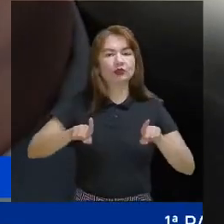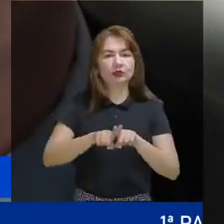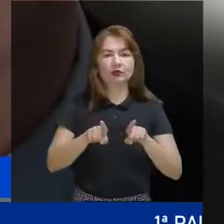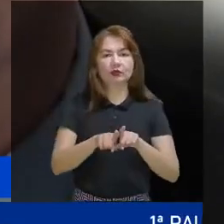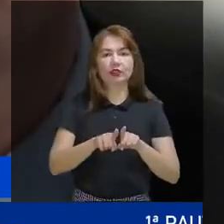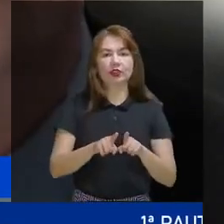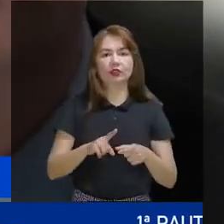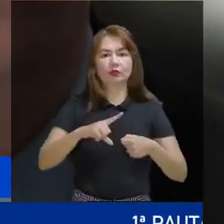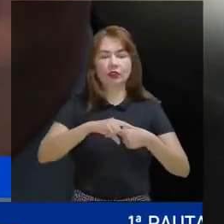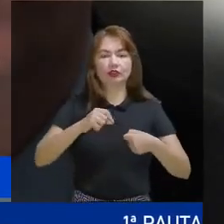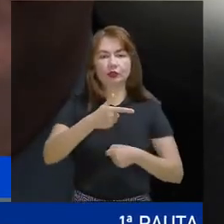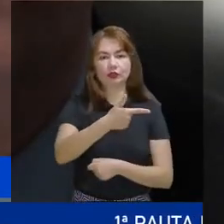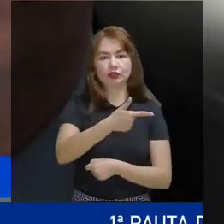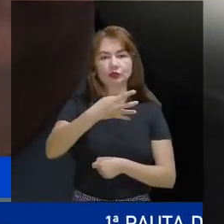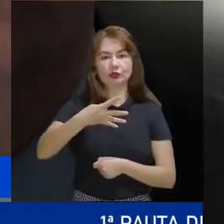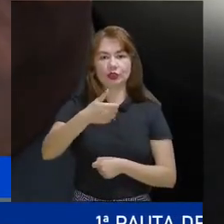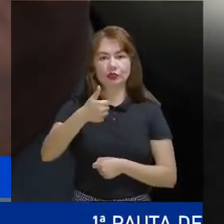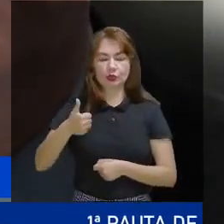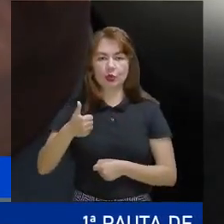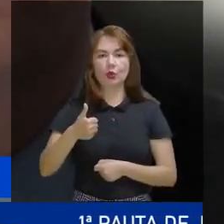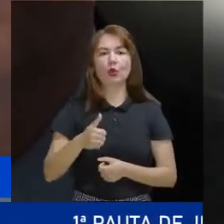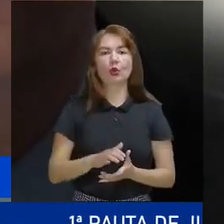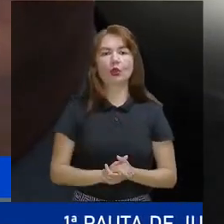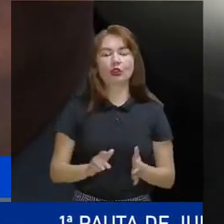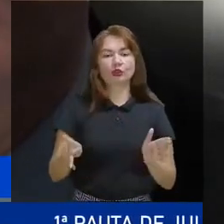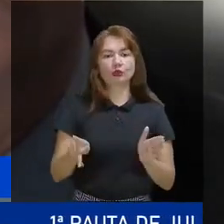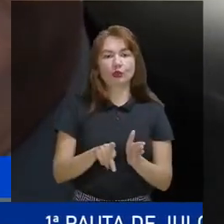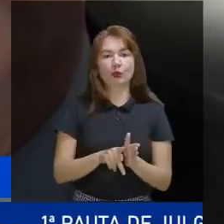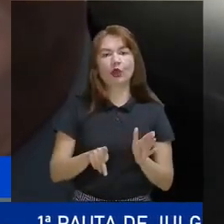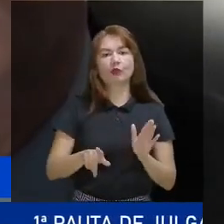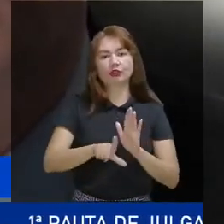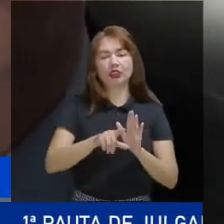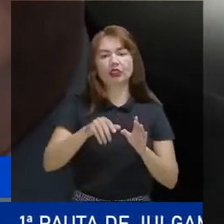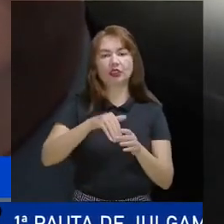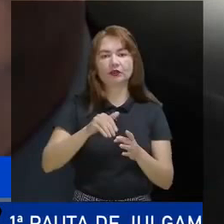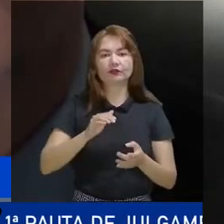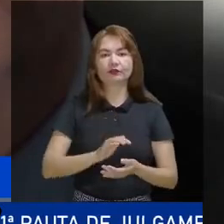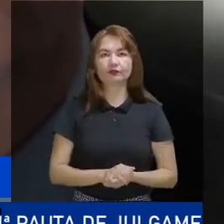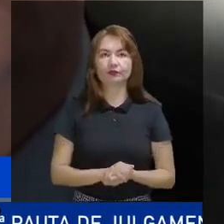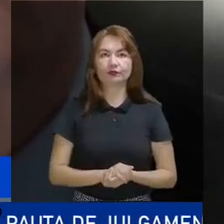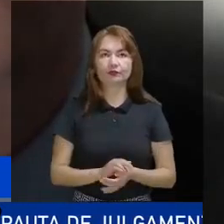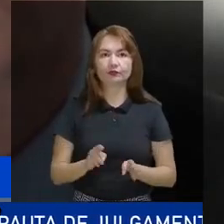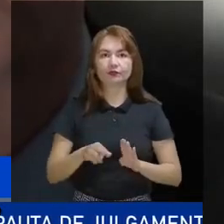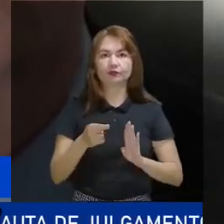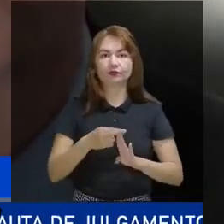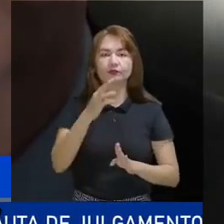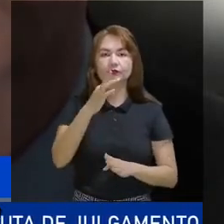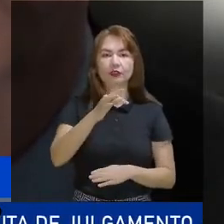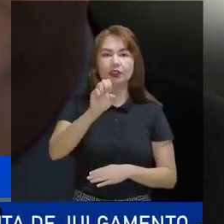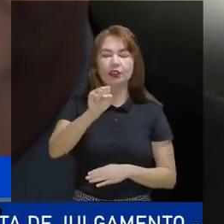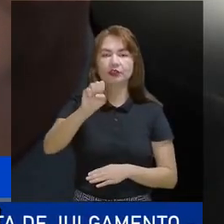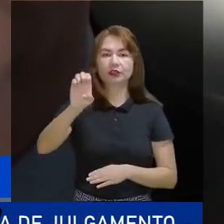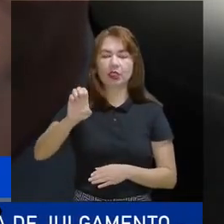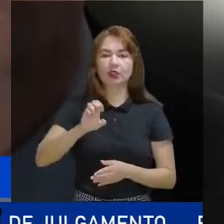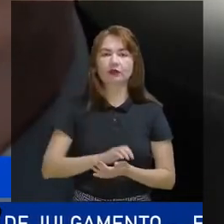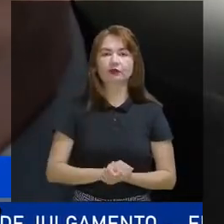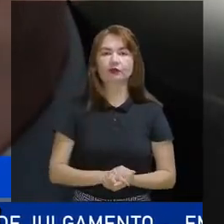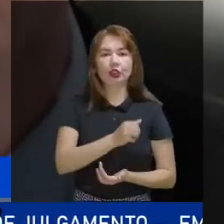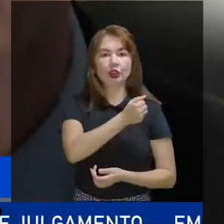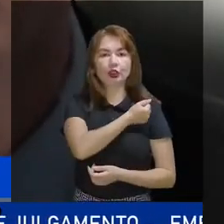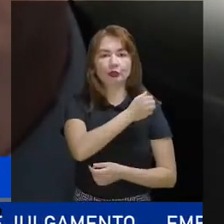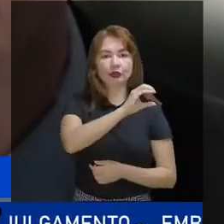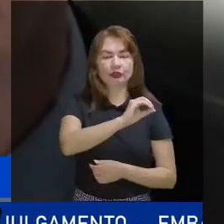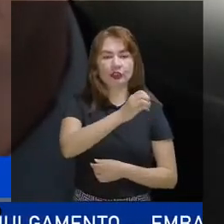artigo 241 do Código Eleitoral, nas consultas TSE número 0600-252, dígito 8, número